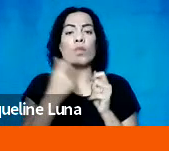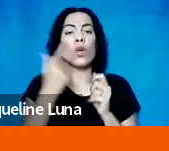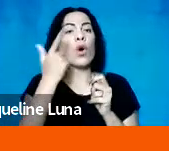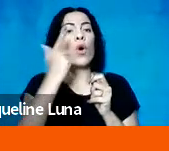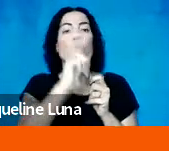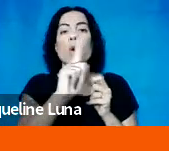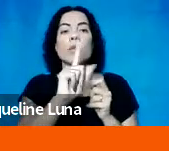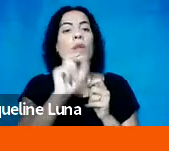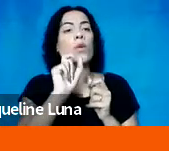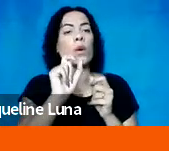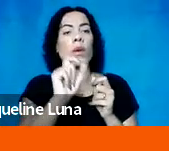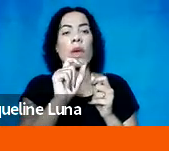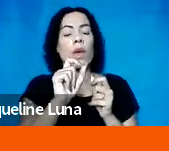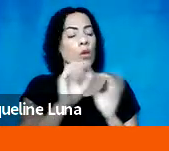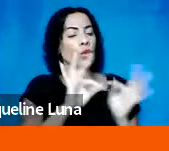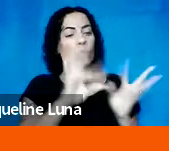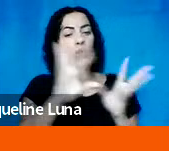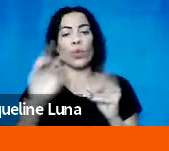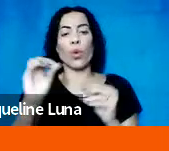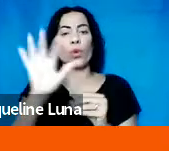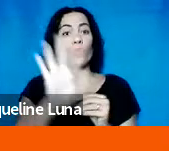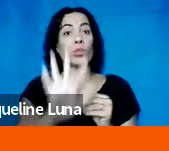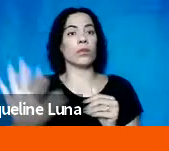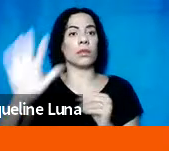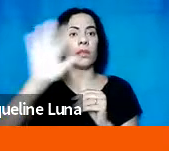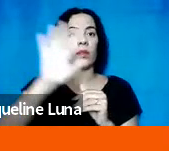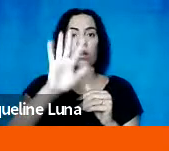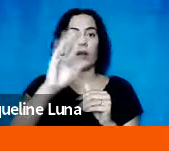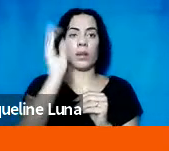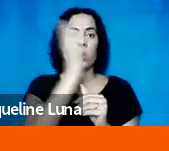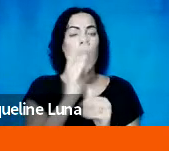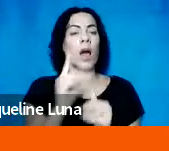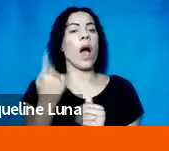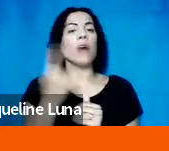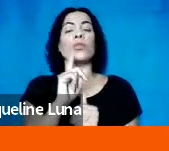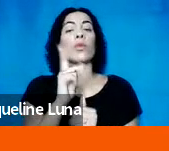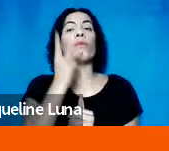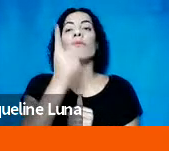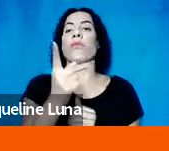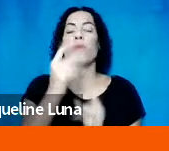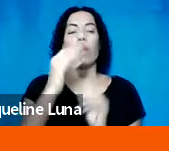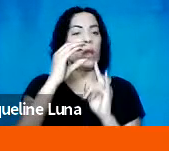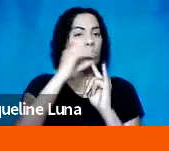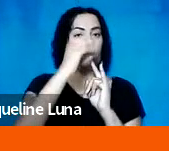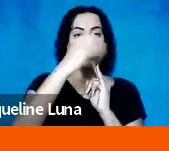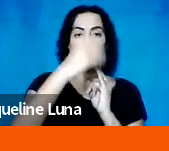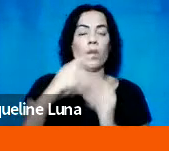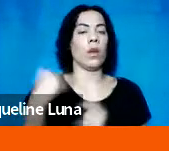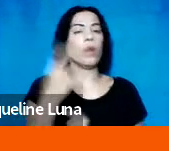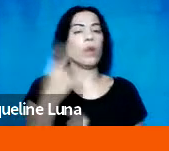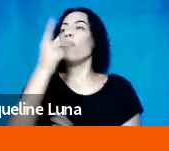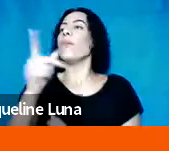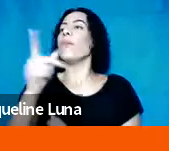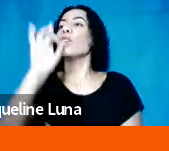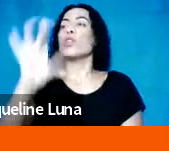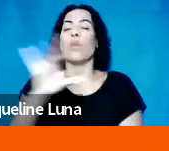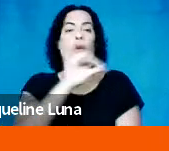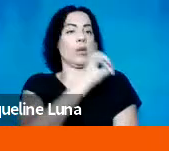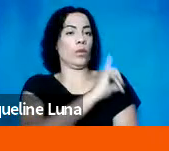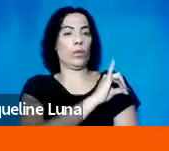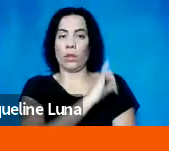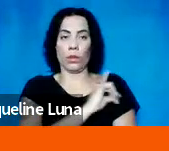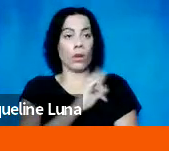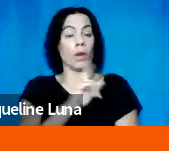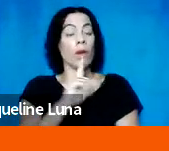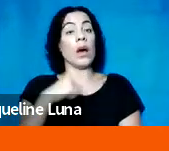cobertura nacional, que é o perfil da revista, né? Nós não falamos sobre a Fiocruz, não falamos sobre o Rio de Janeiro, nós